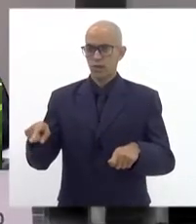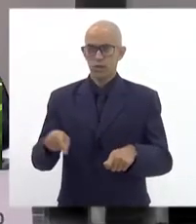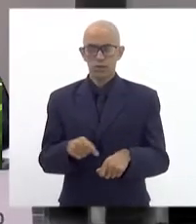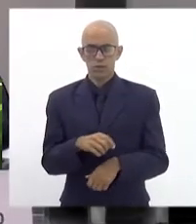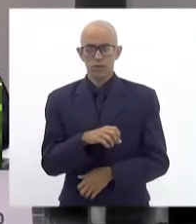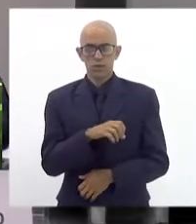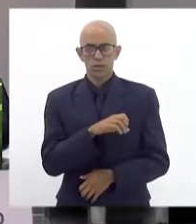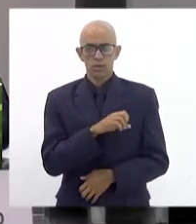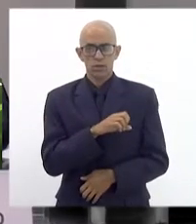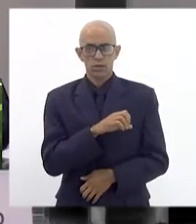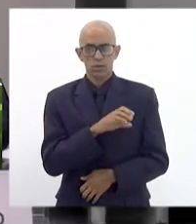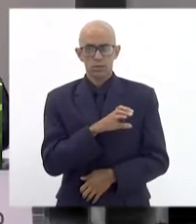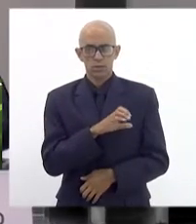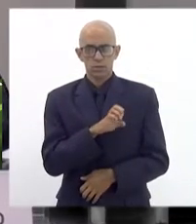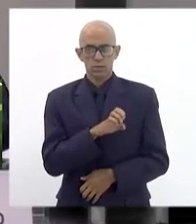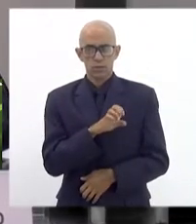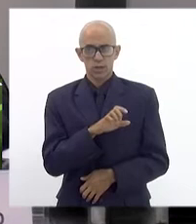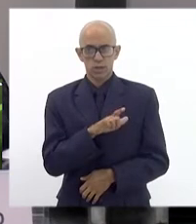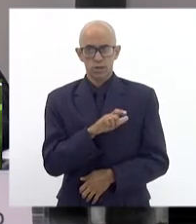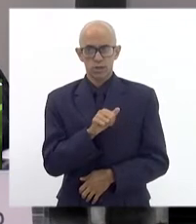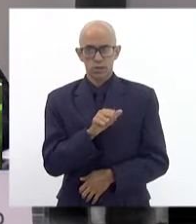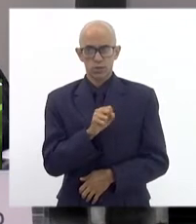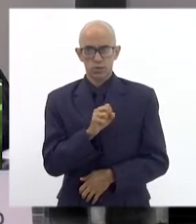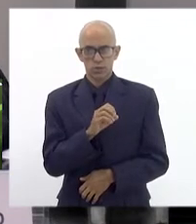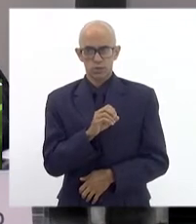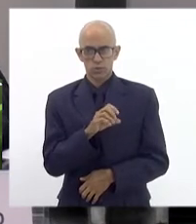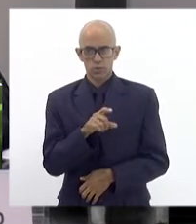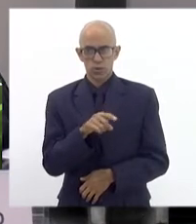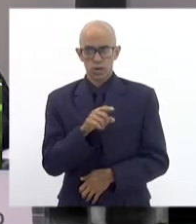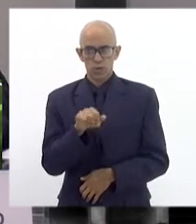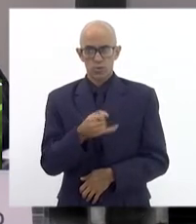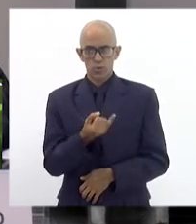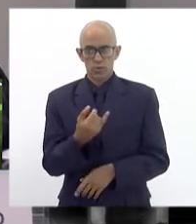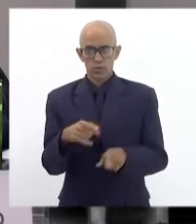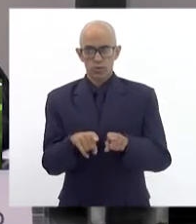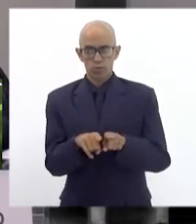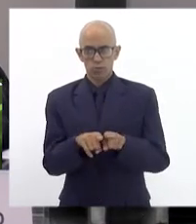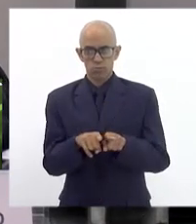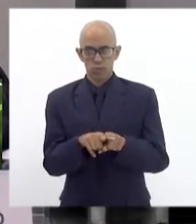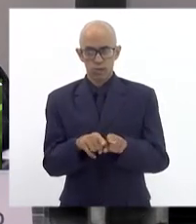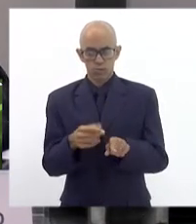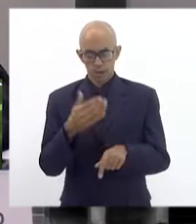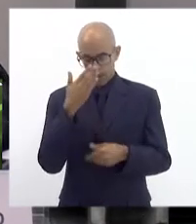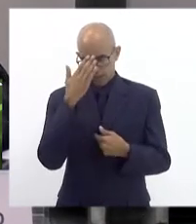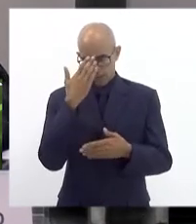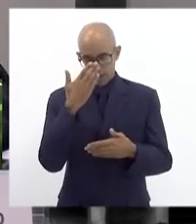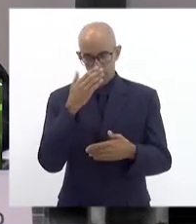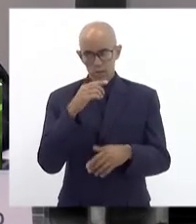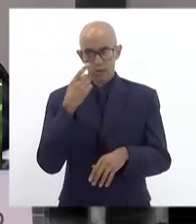Celso, estamos enxergando. Oi. Eu aproveito para... Eu não tinha visto, você alertou. Agradecer muito também a presença